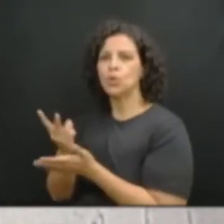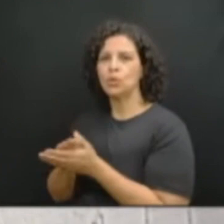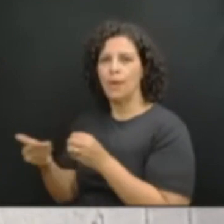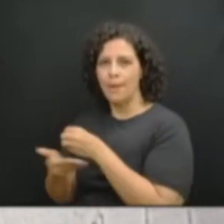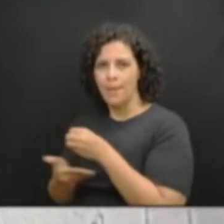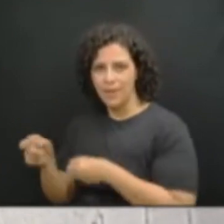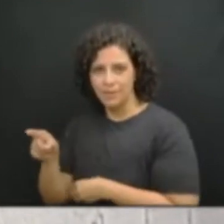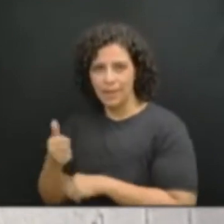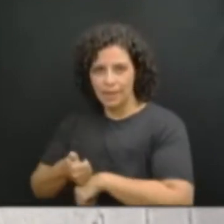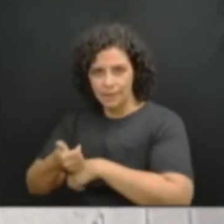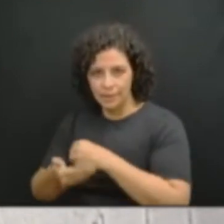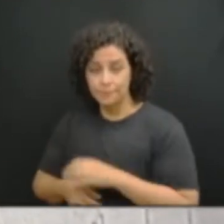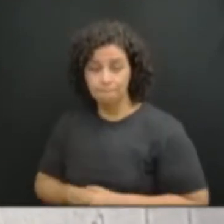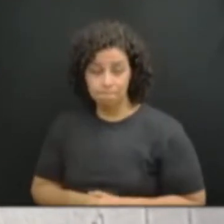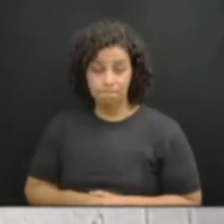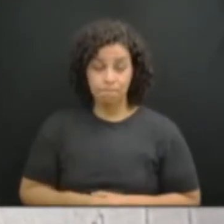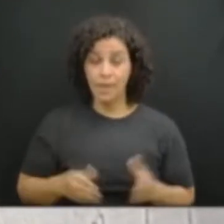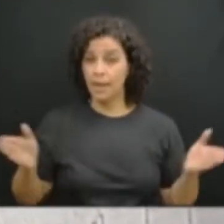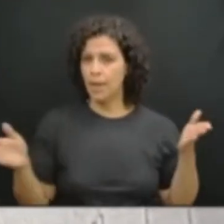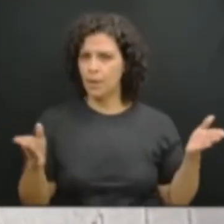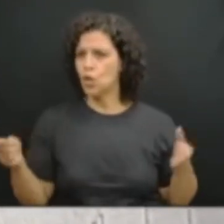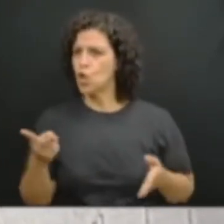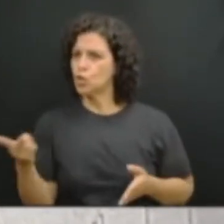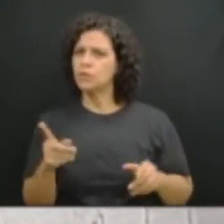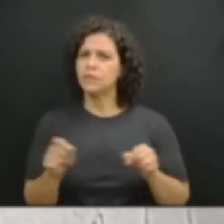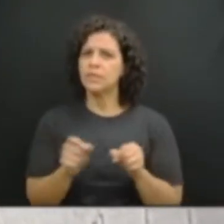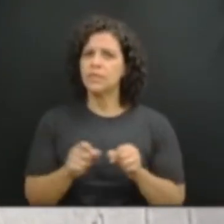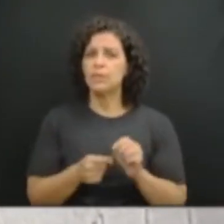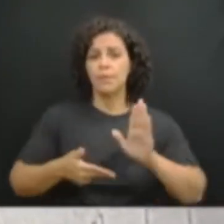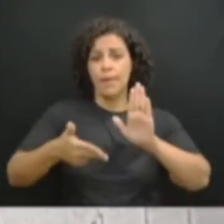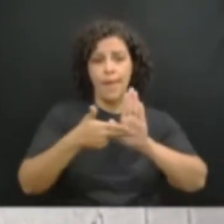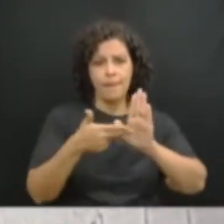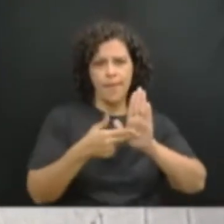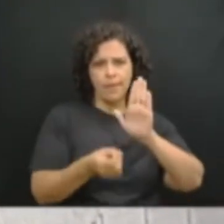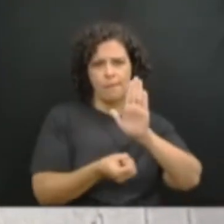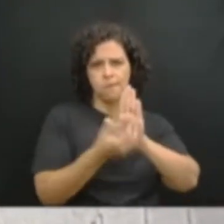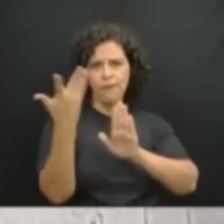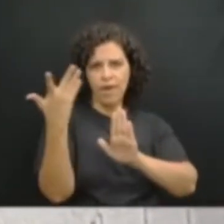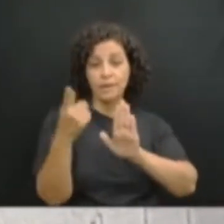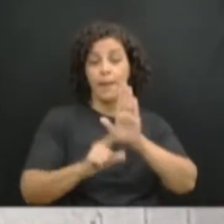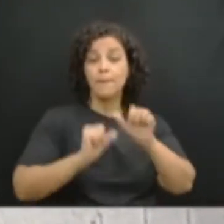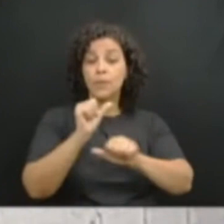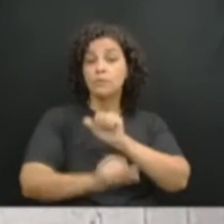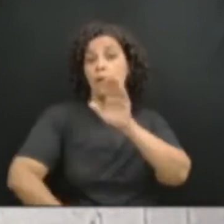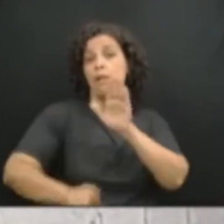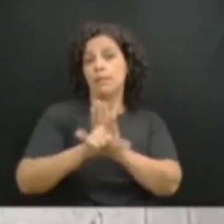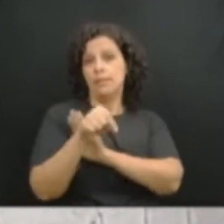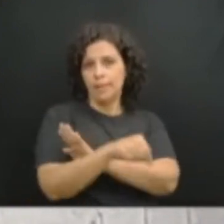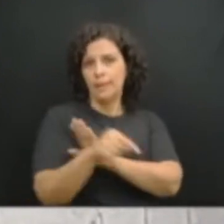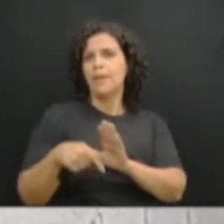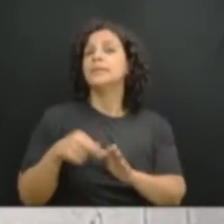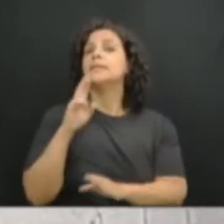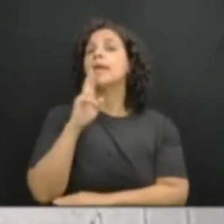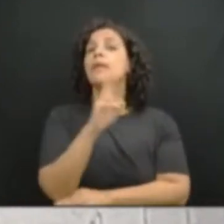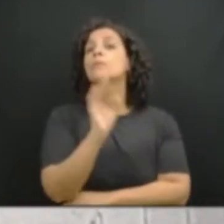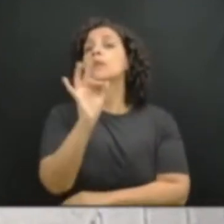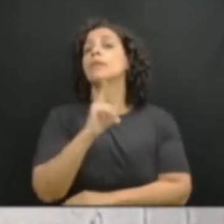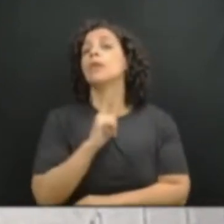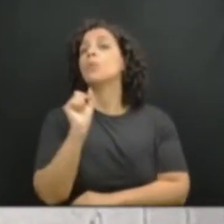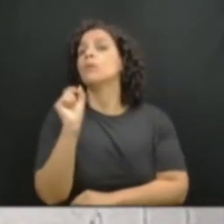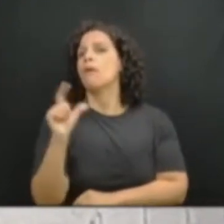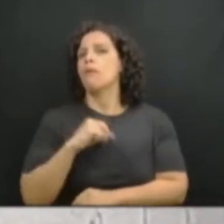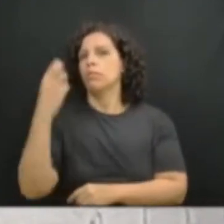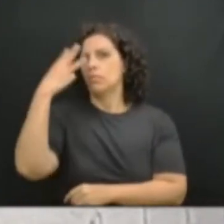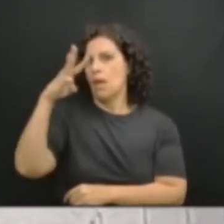do governo. E naquele momento, fizemos várias emendas para melhorar a lei. Mas a resposta que tinha aqui,